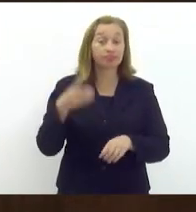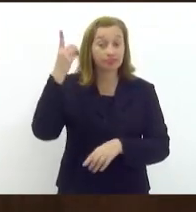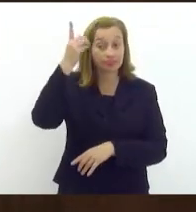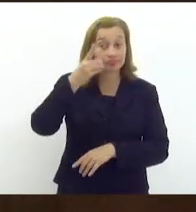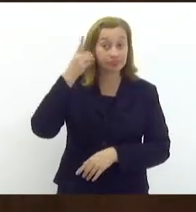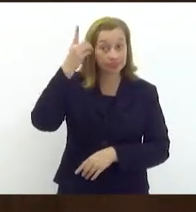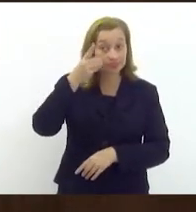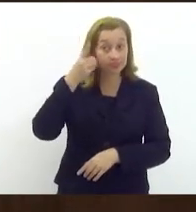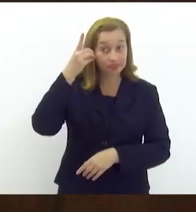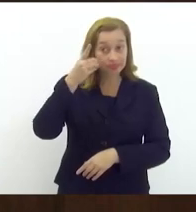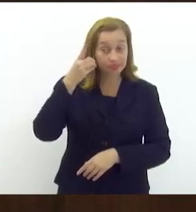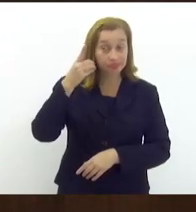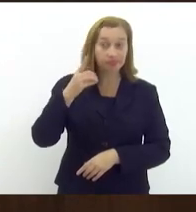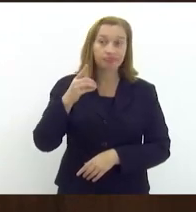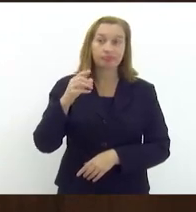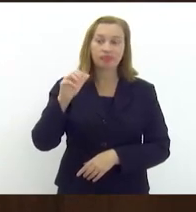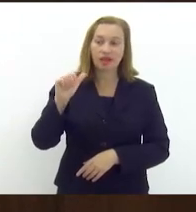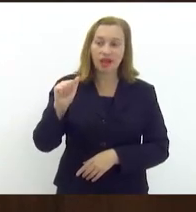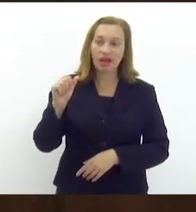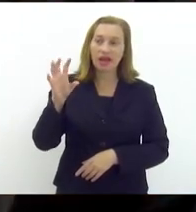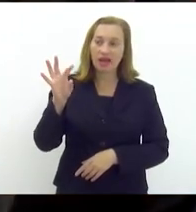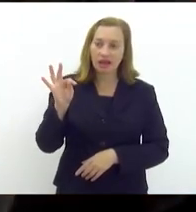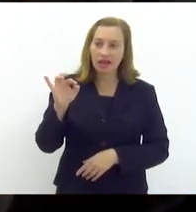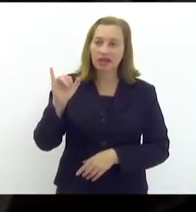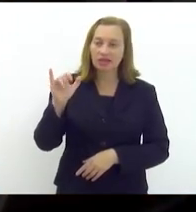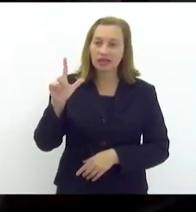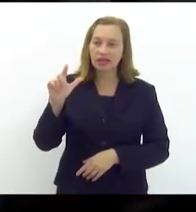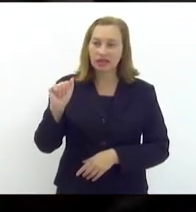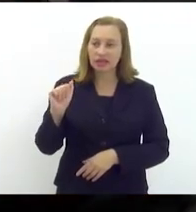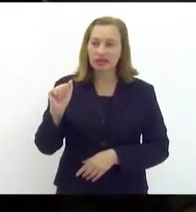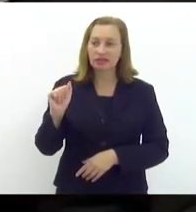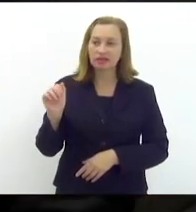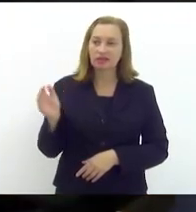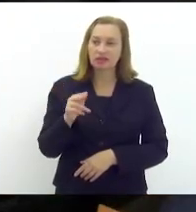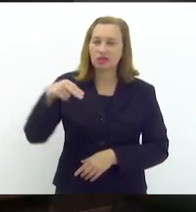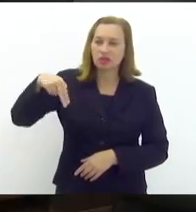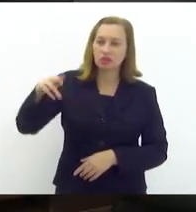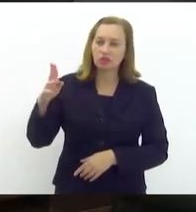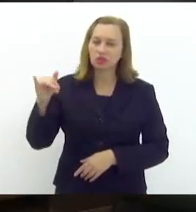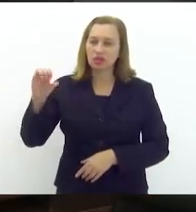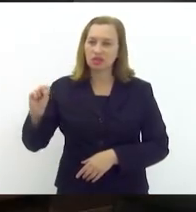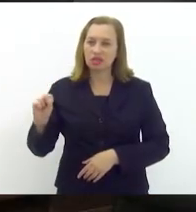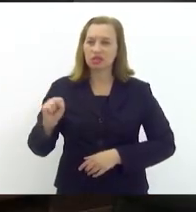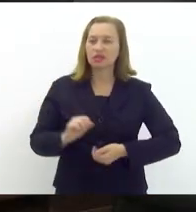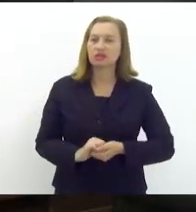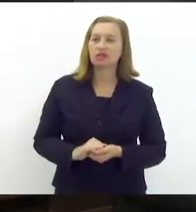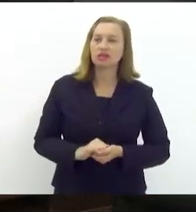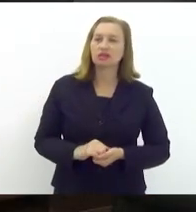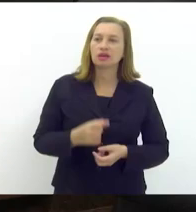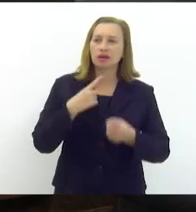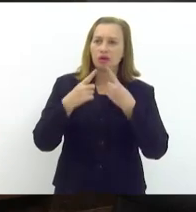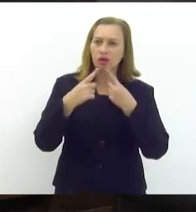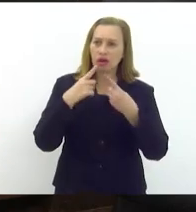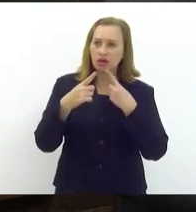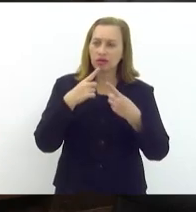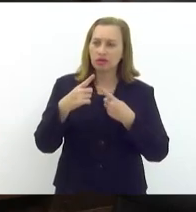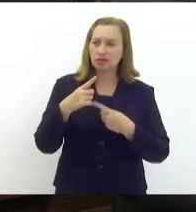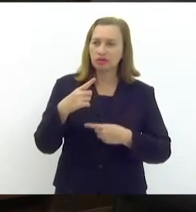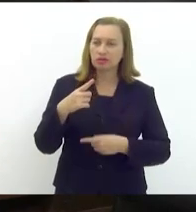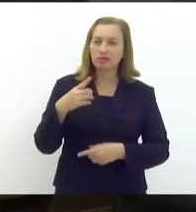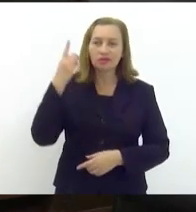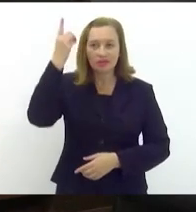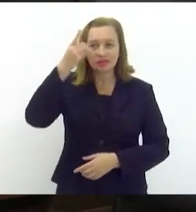Yuri o nosso Deputado Átila Nunes para discutir o deputado Átila Nunes